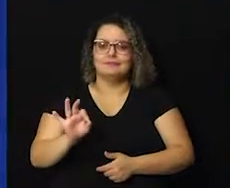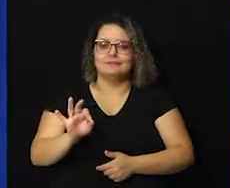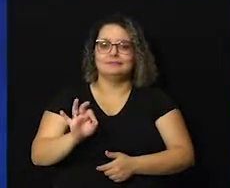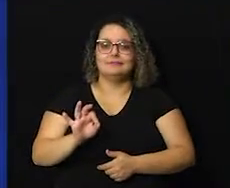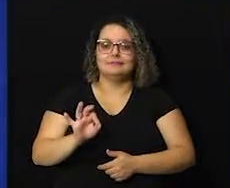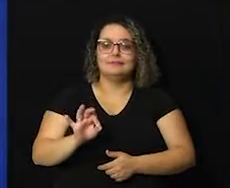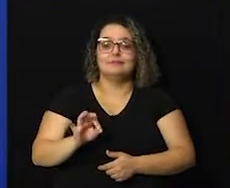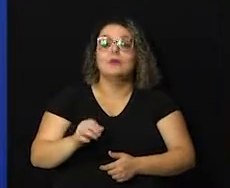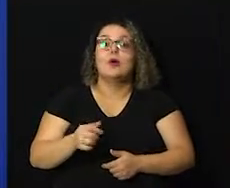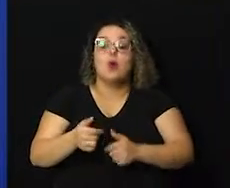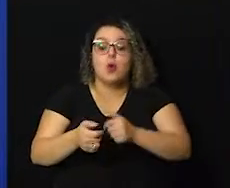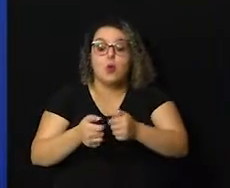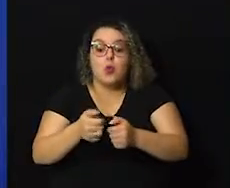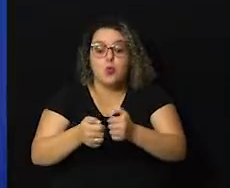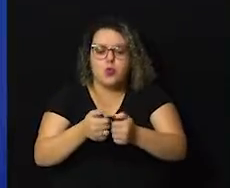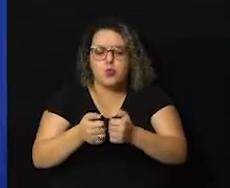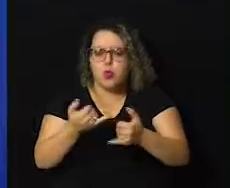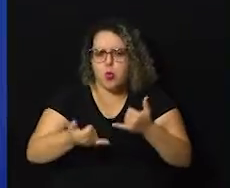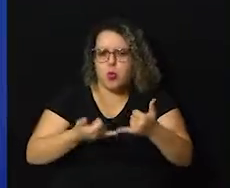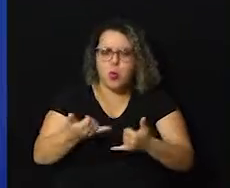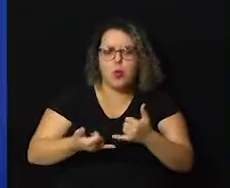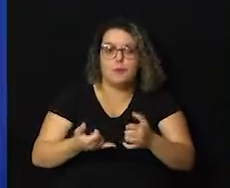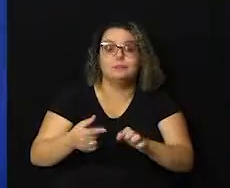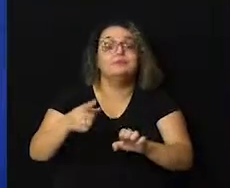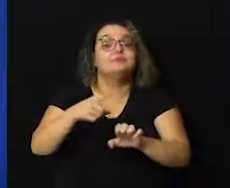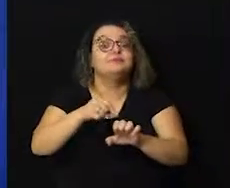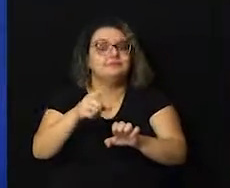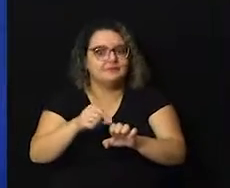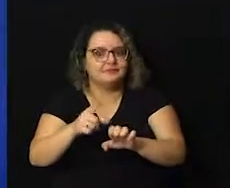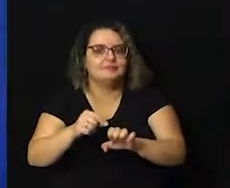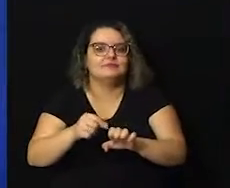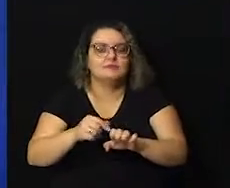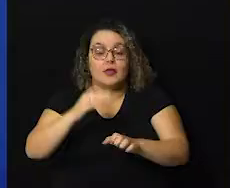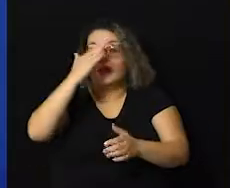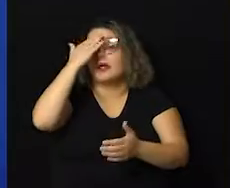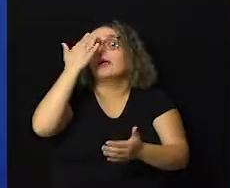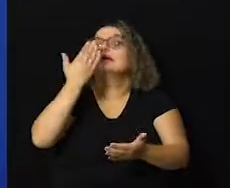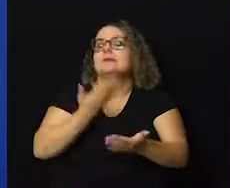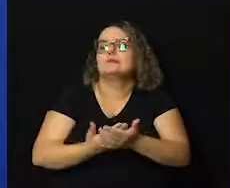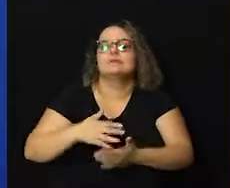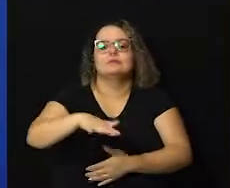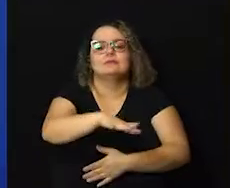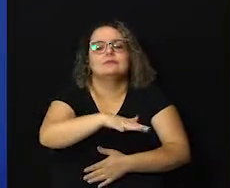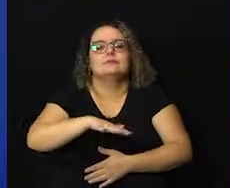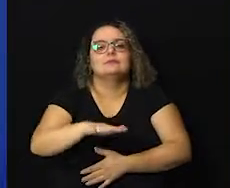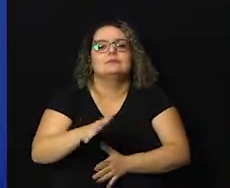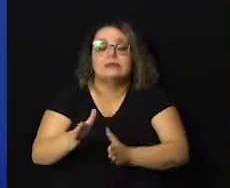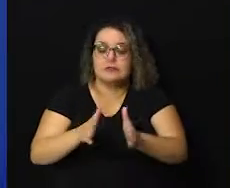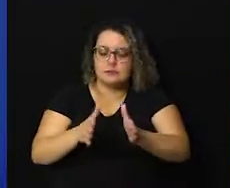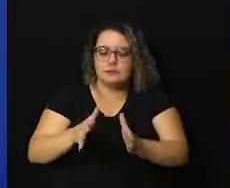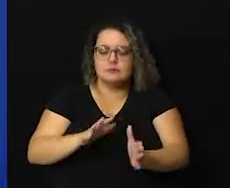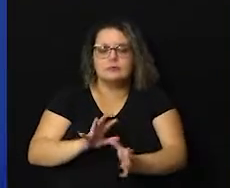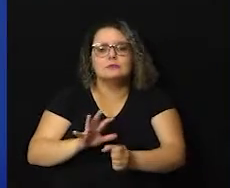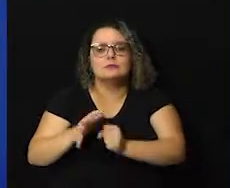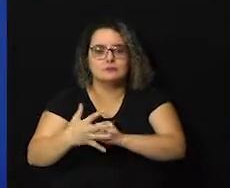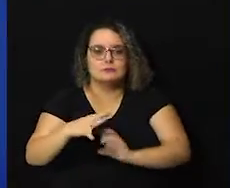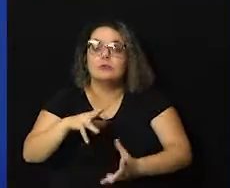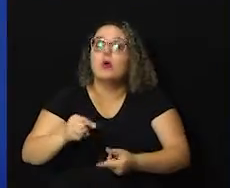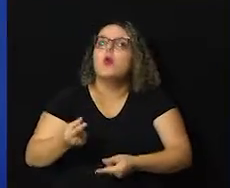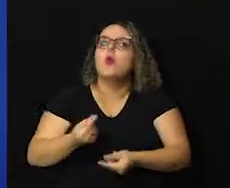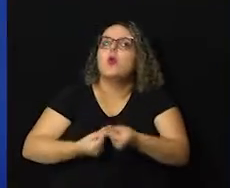games que resolveram empreender e apostar no nicho em plena pandemia